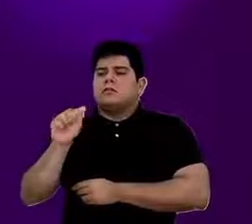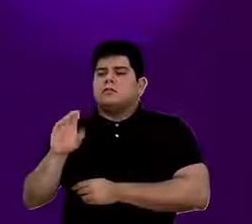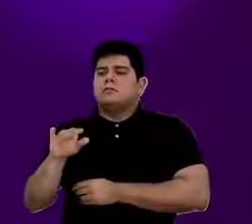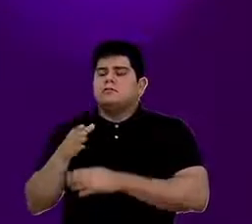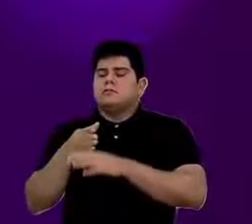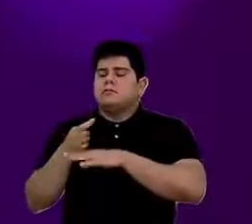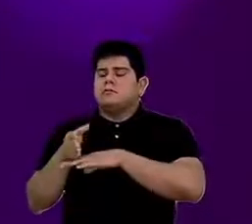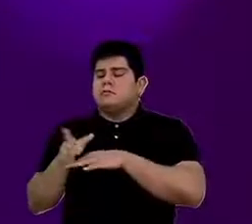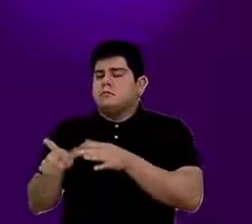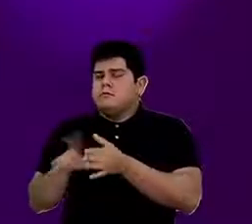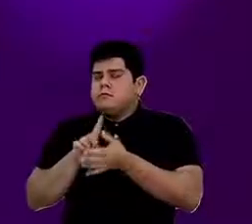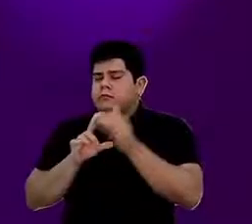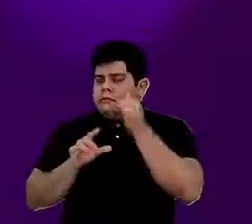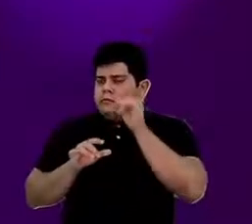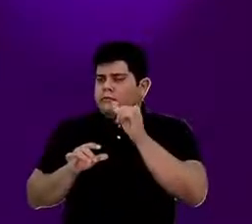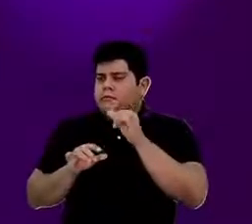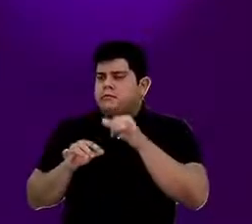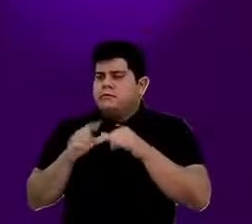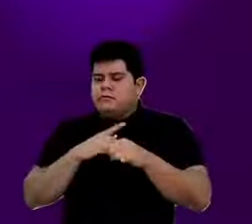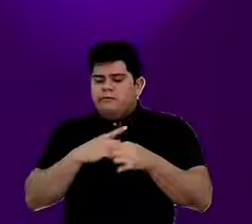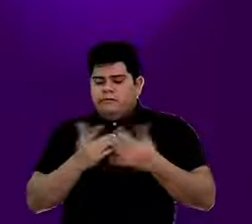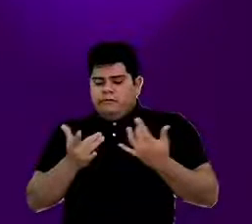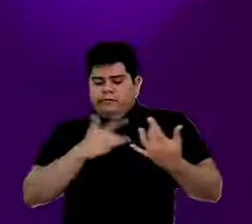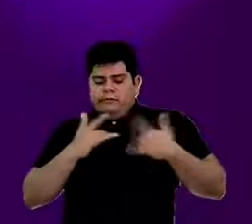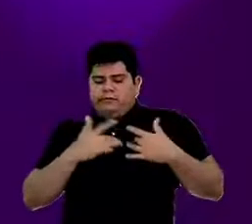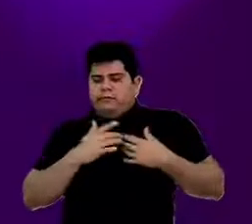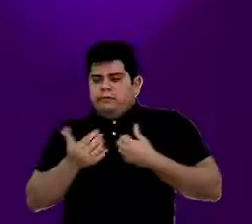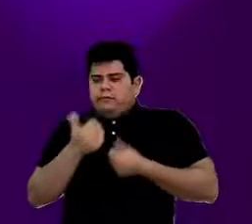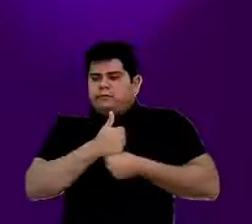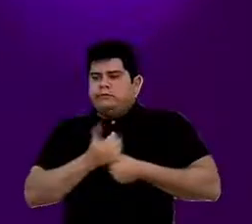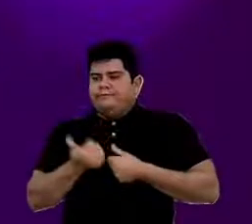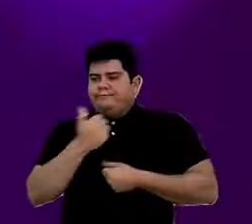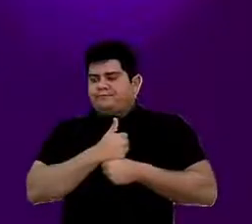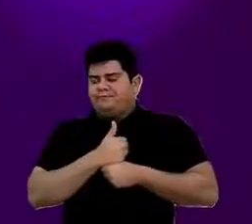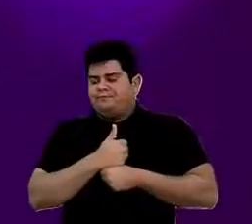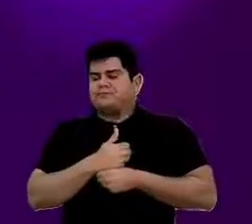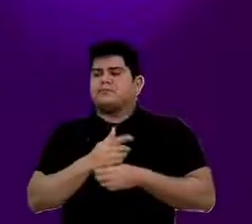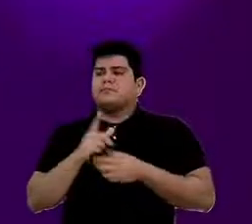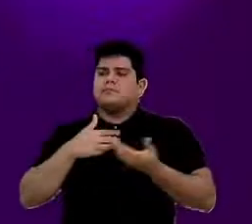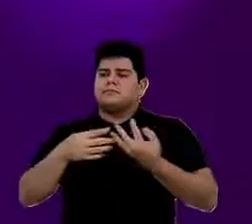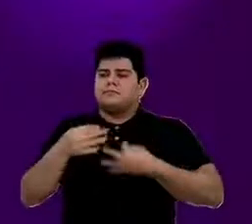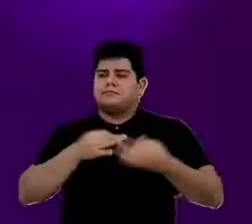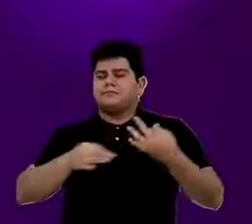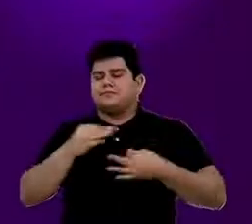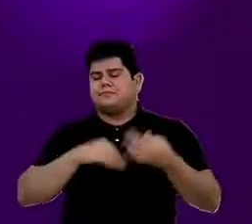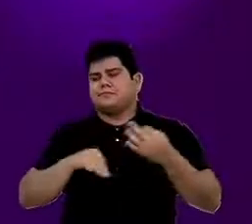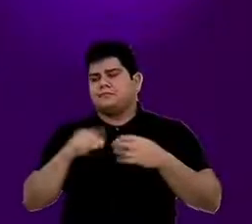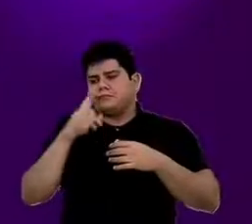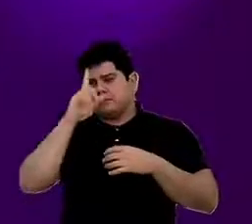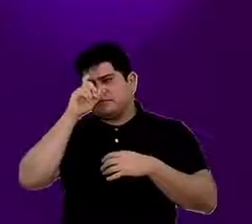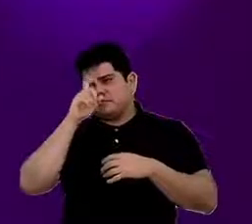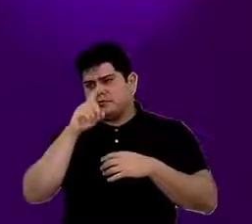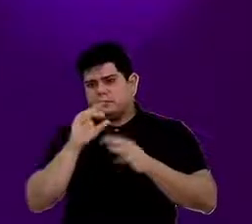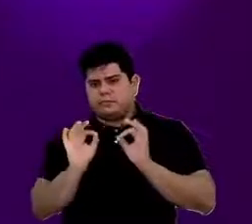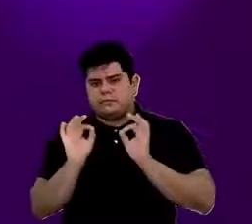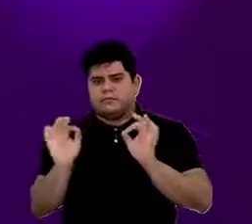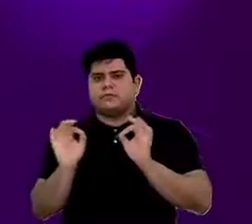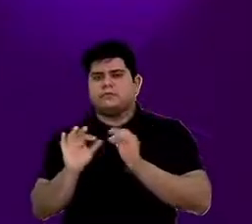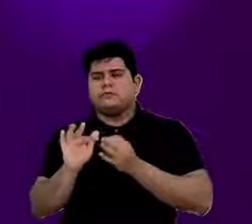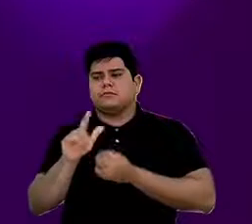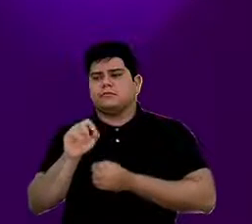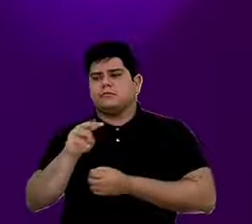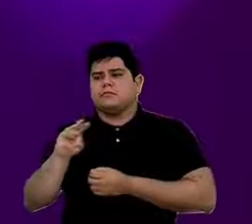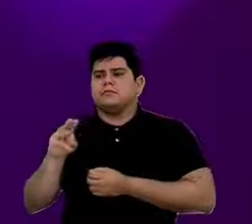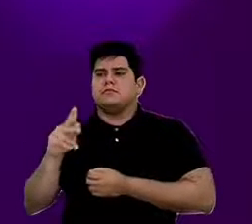intervenção precoce com implante de prótese expansível por balão versus o tratamento clínico otimizado e o follow-up